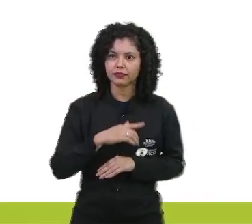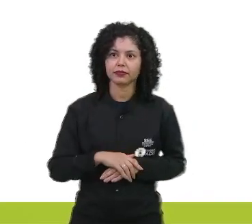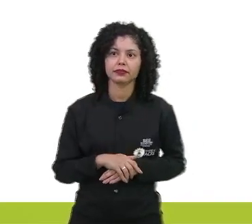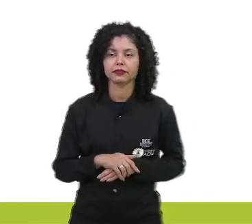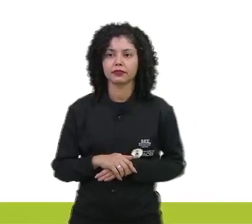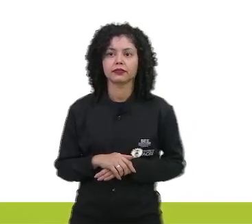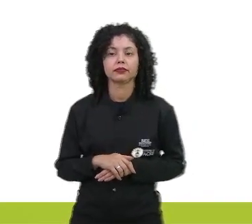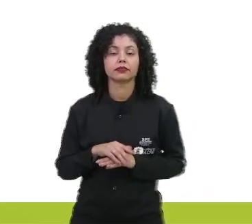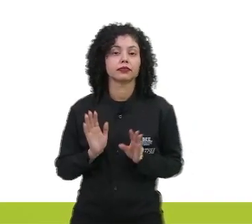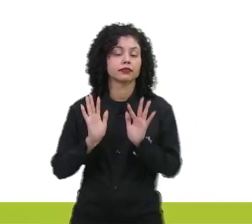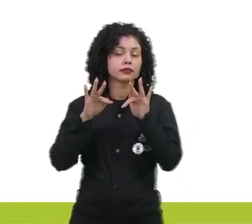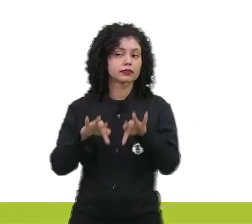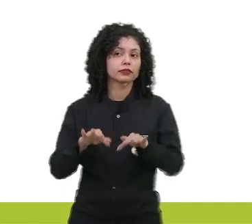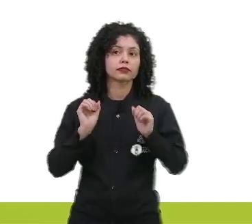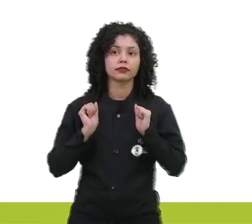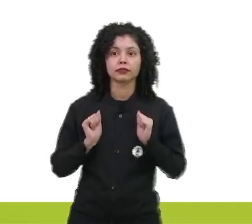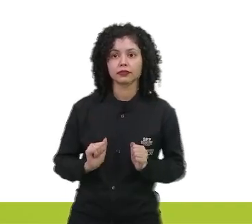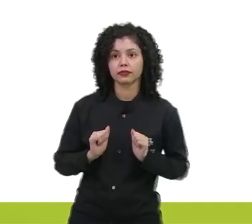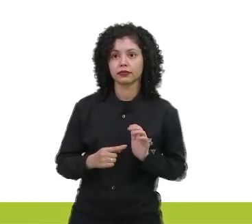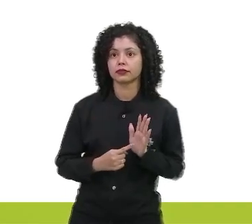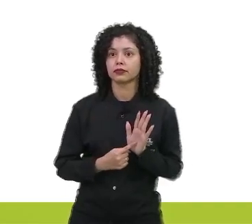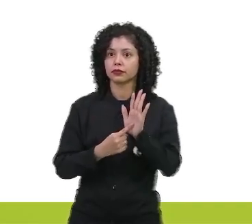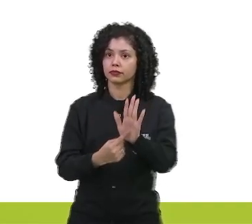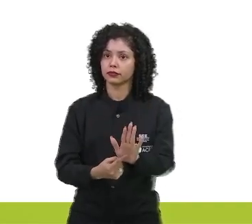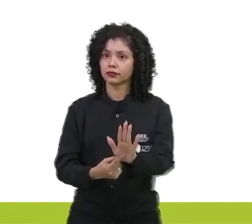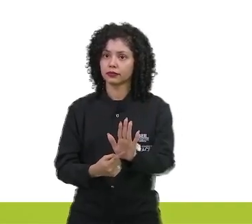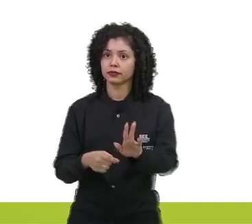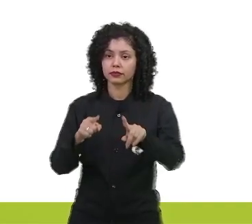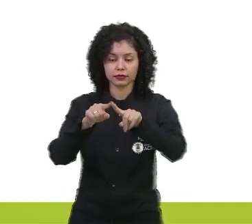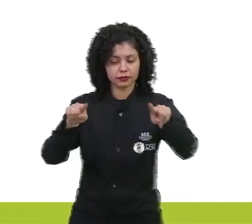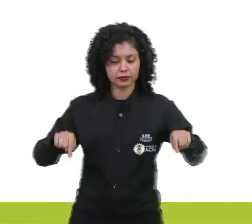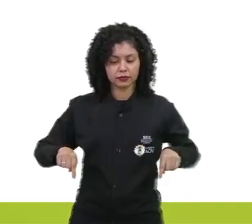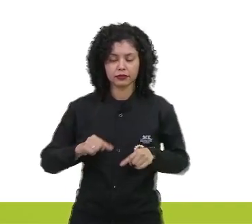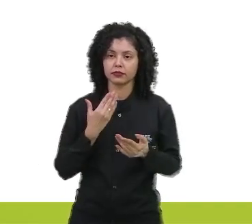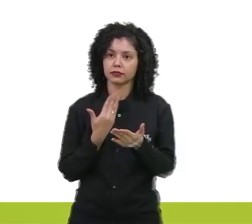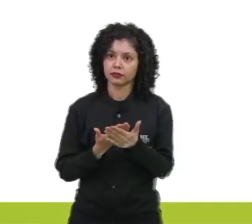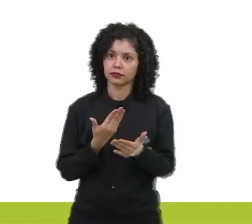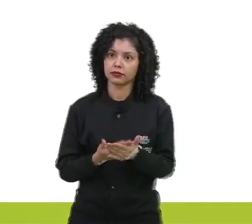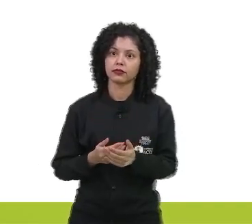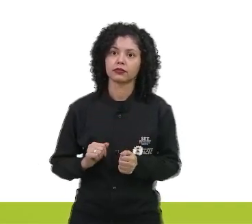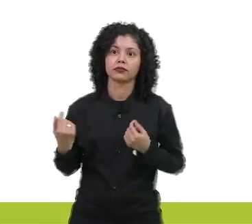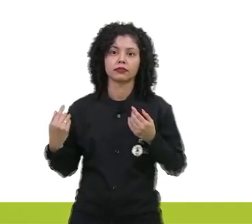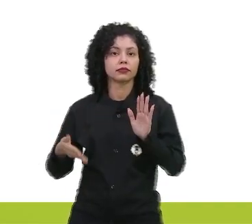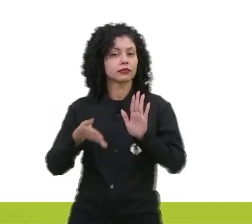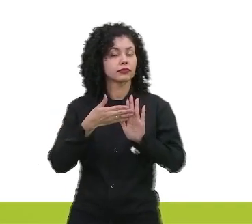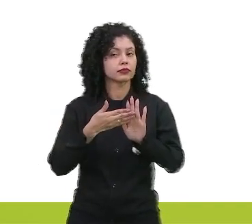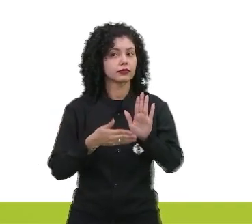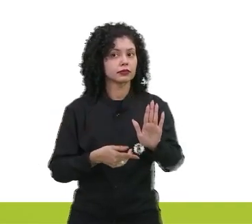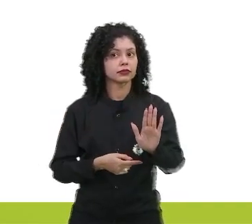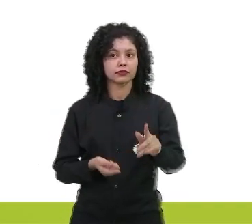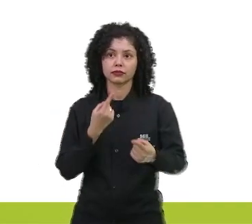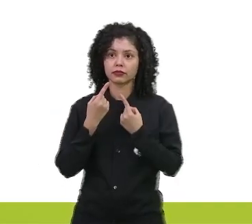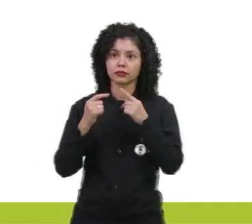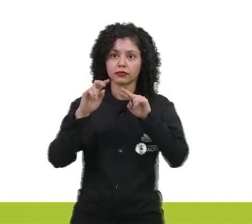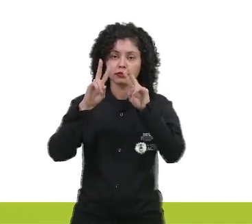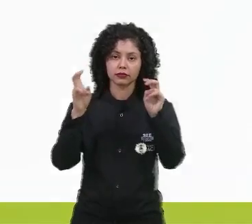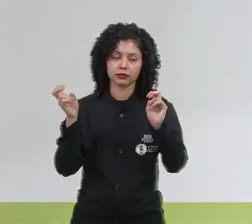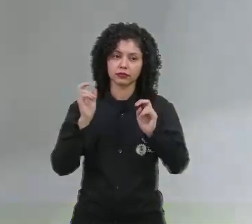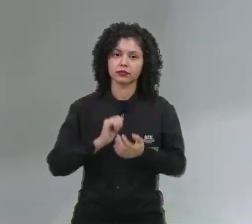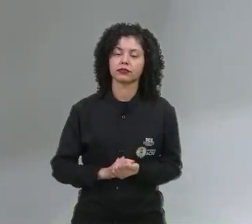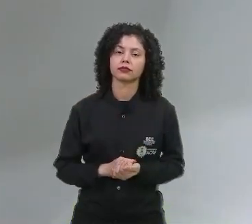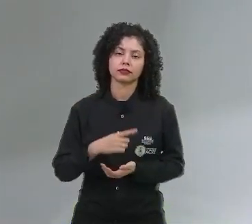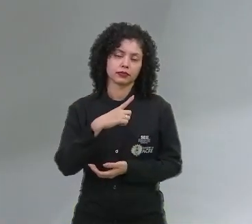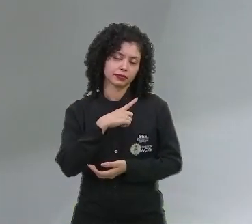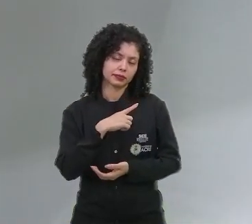imagens. Ao final, poderão apresentar seus ensaios em sala de aula, promovendo discussões sobre os temas